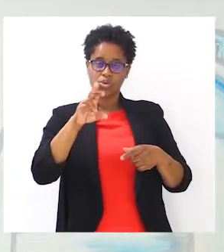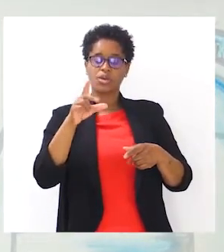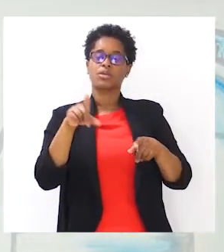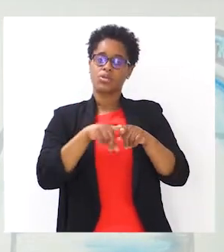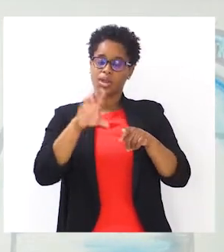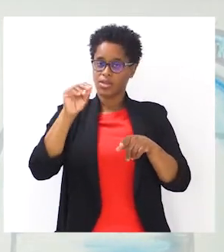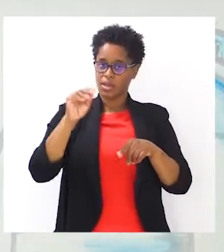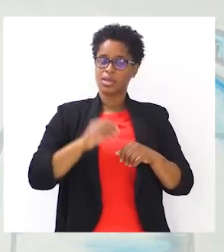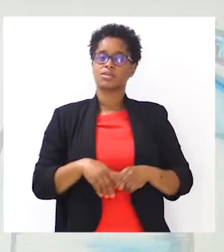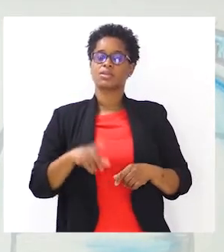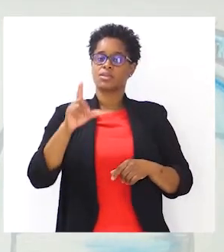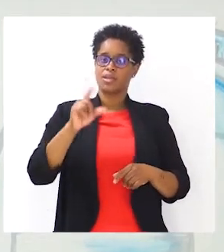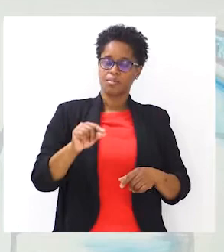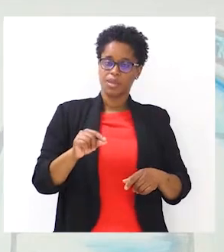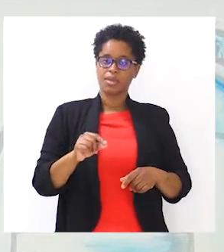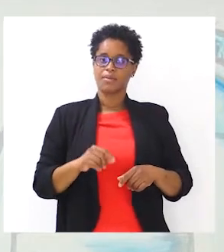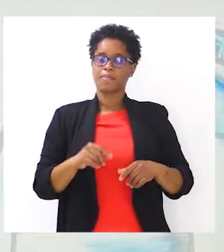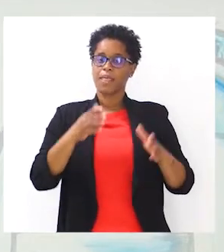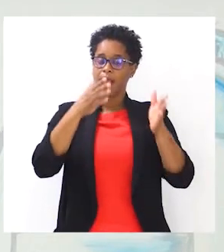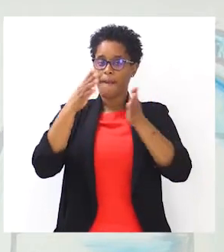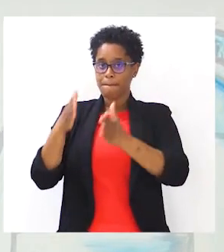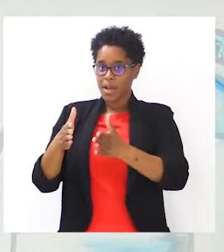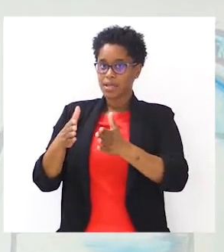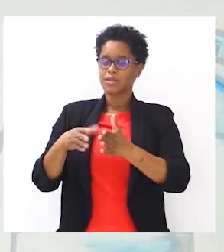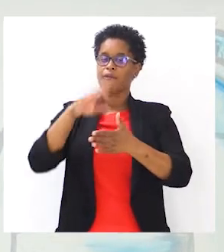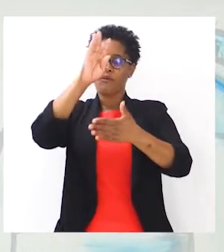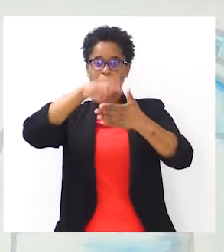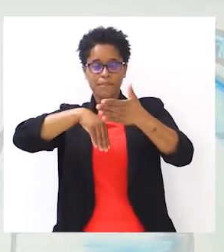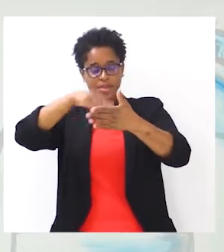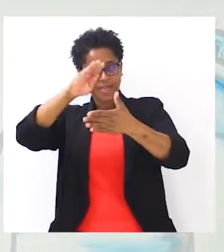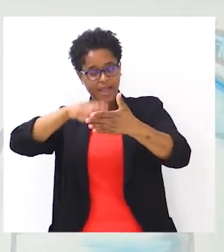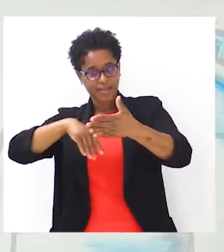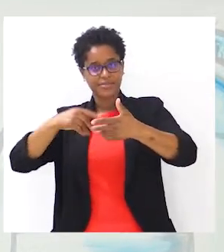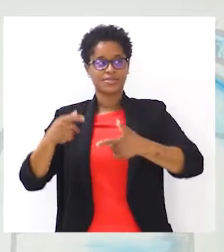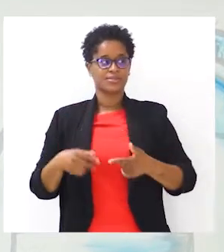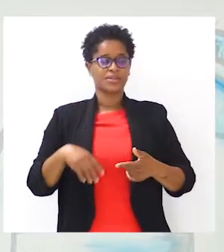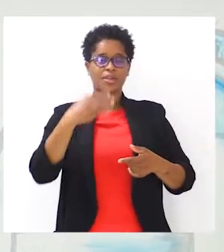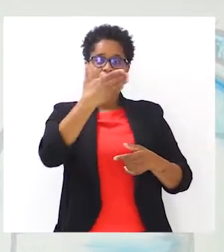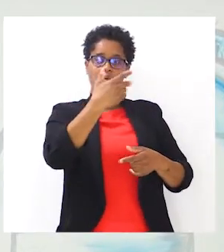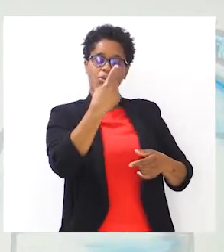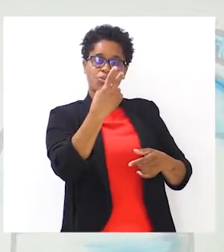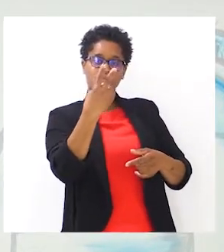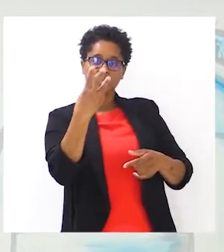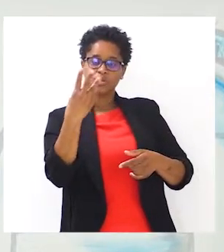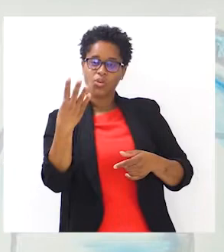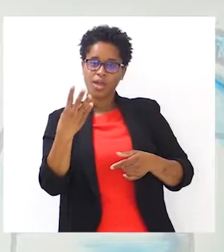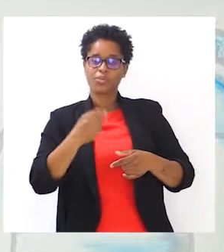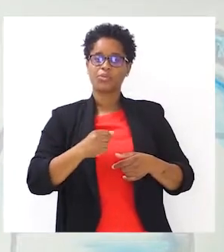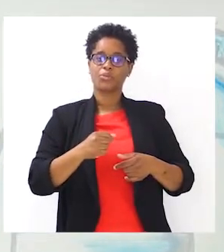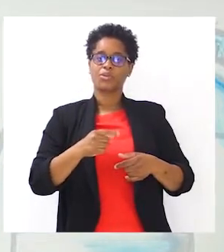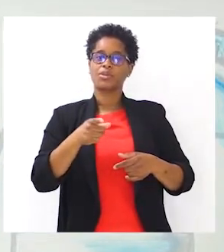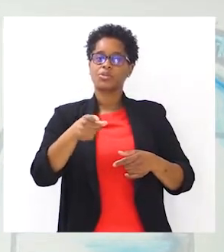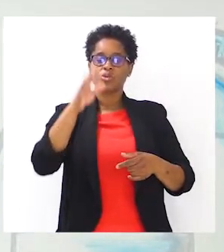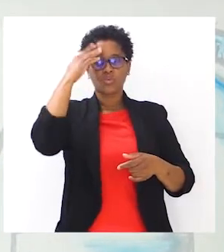partes em que foram pintadas, que é 1, 2, 3, 4, representa